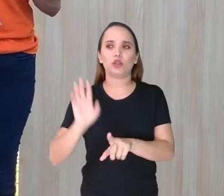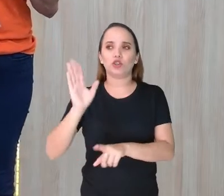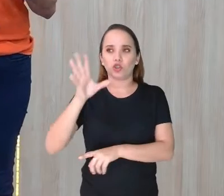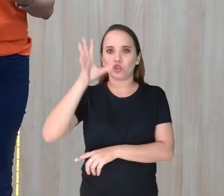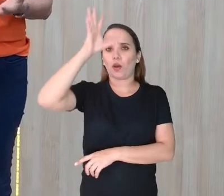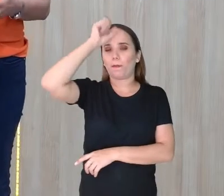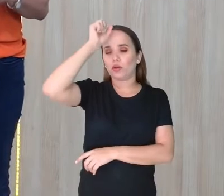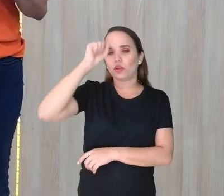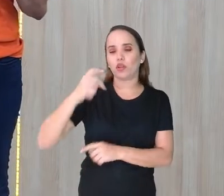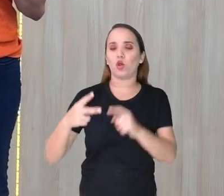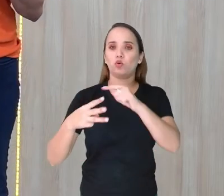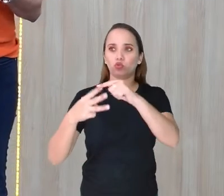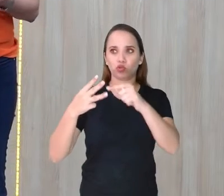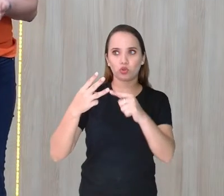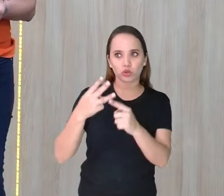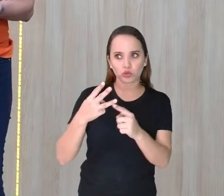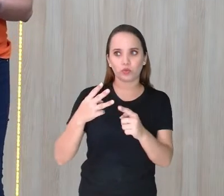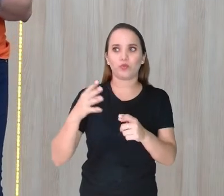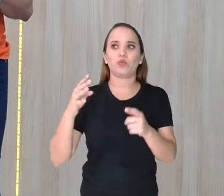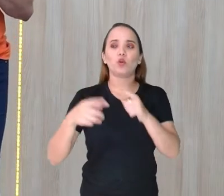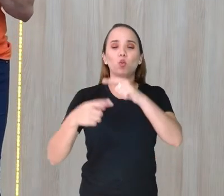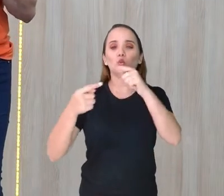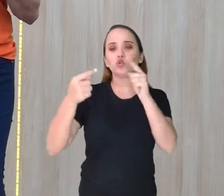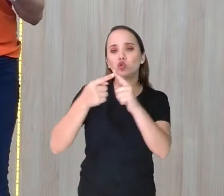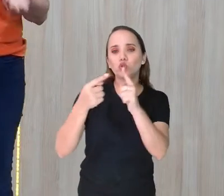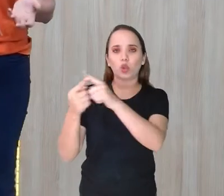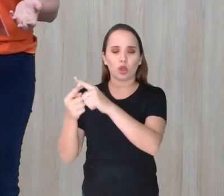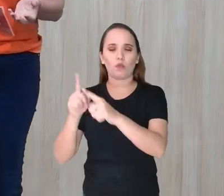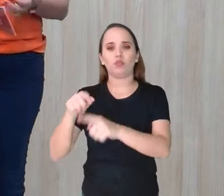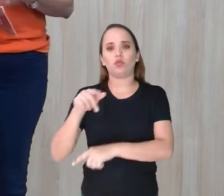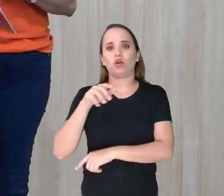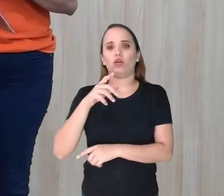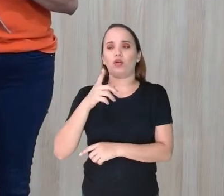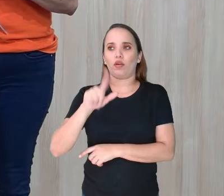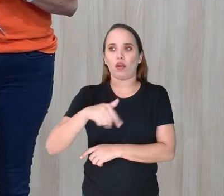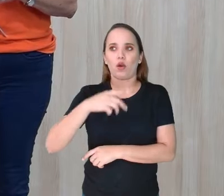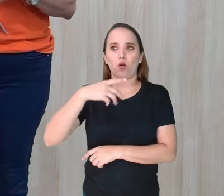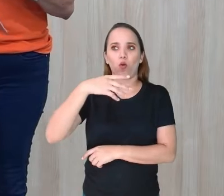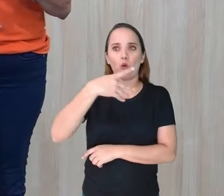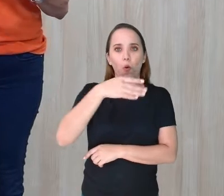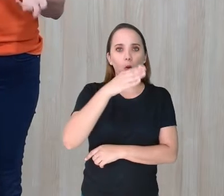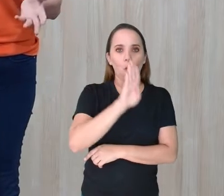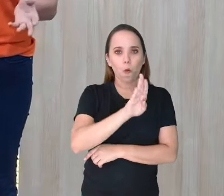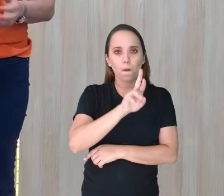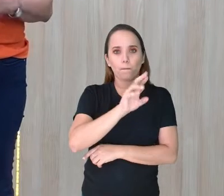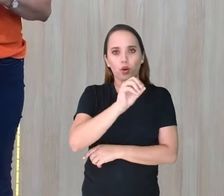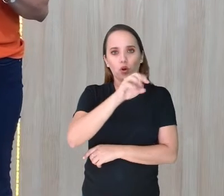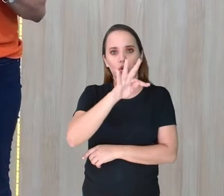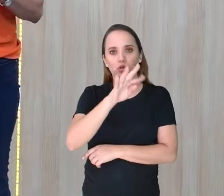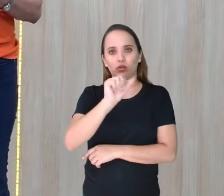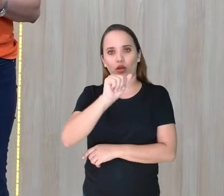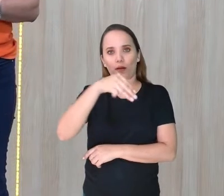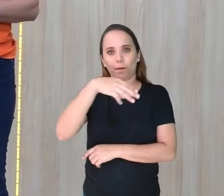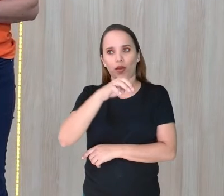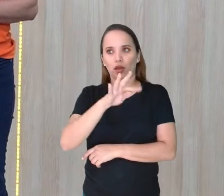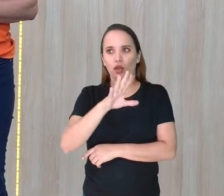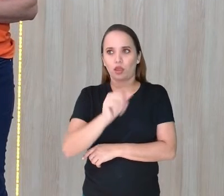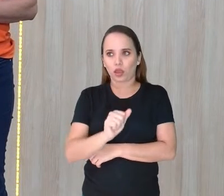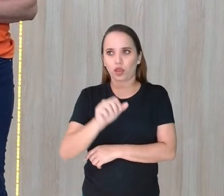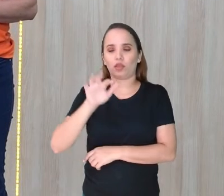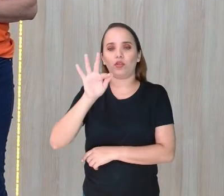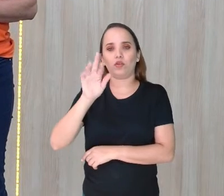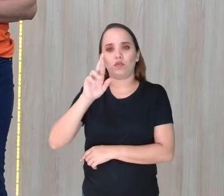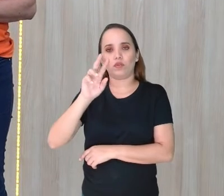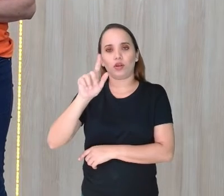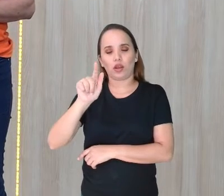como brotamento, fragmentação, fissão binária, nós vimos também esporulação, vimos outros tipos de